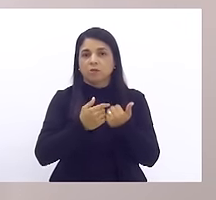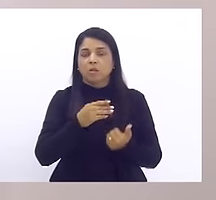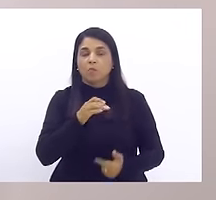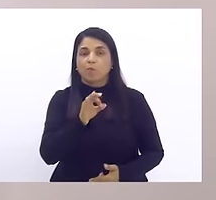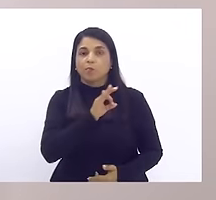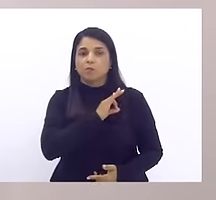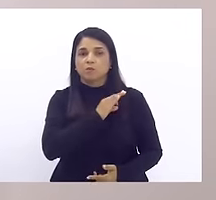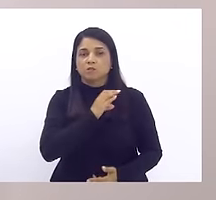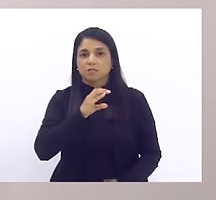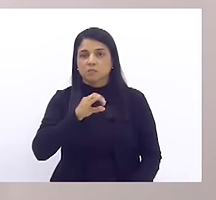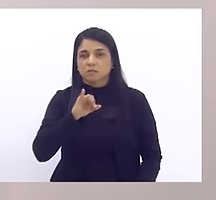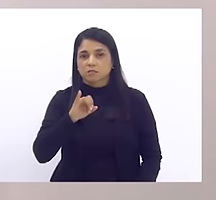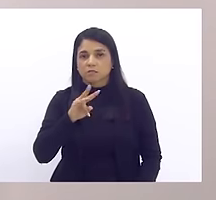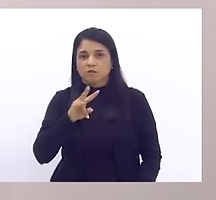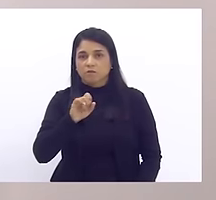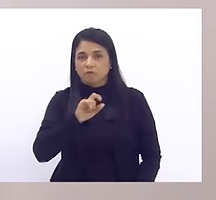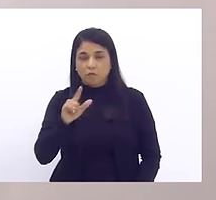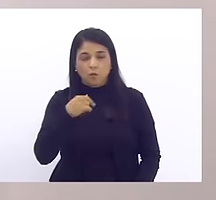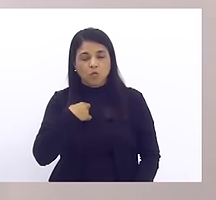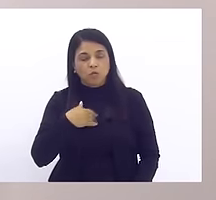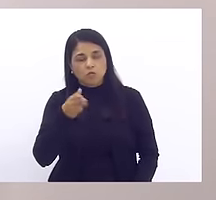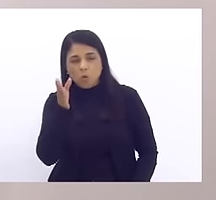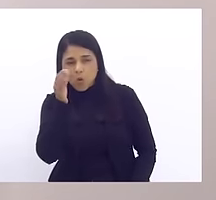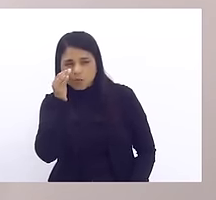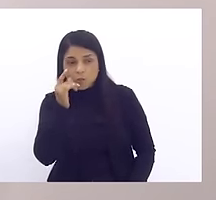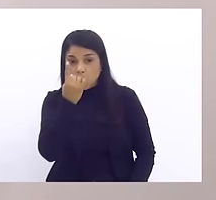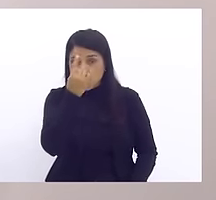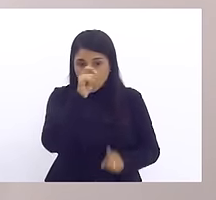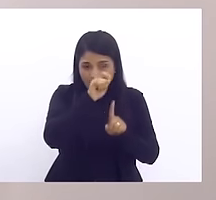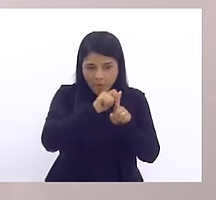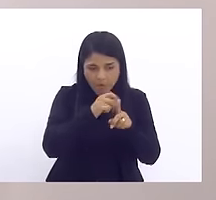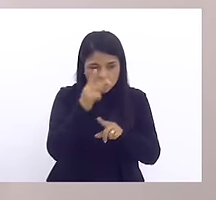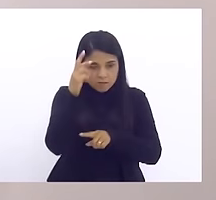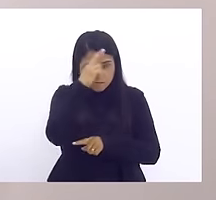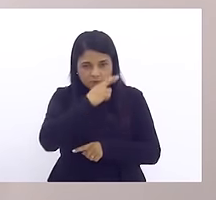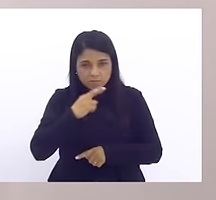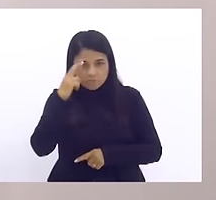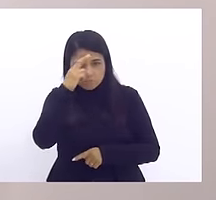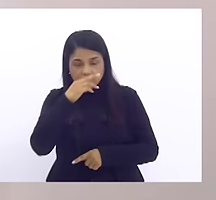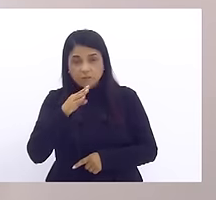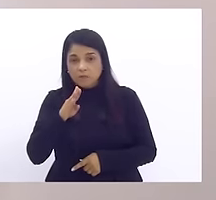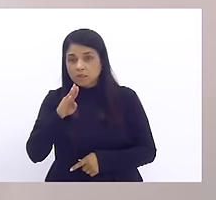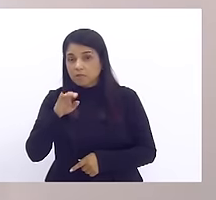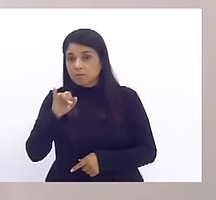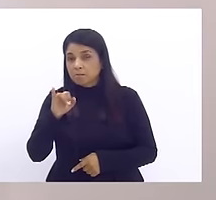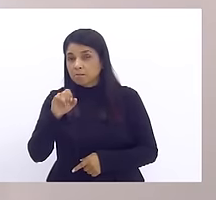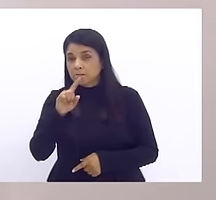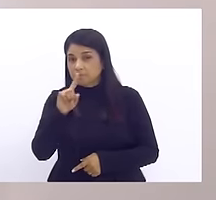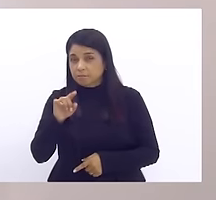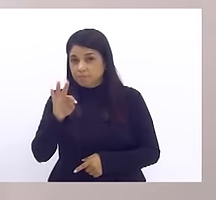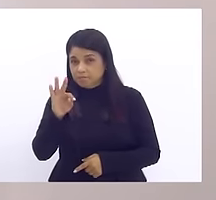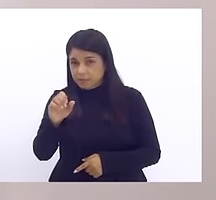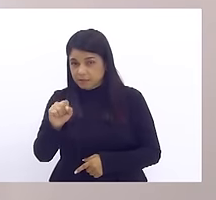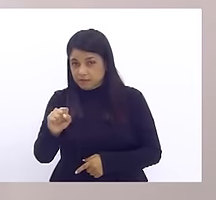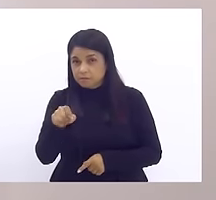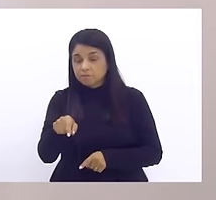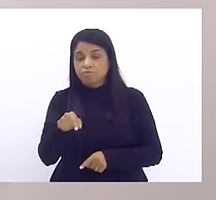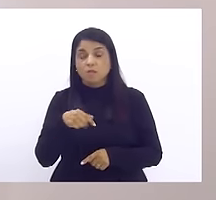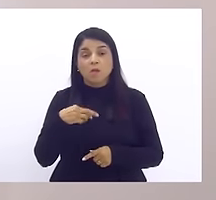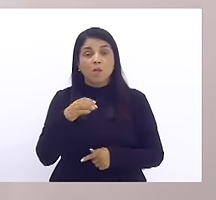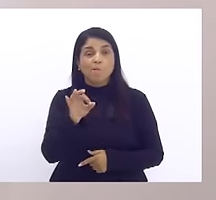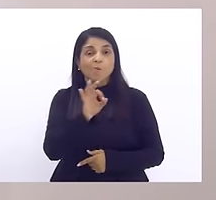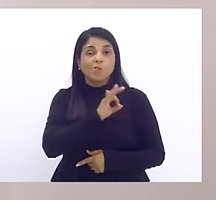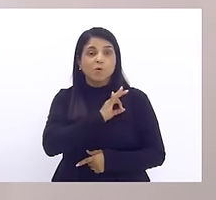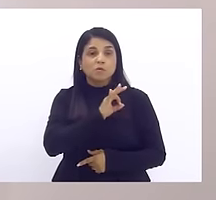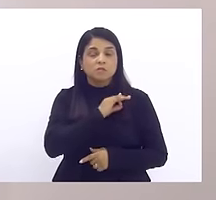mas o que nós observamos em um mês de fiscalizações em dezenas de blitz que fomos são policiais de